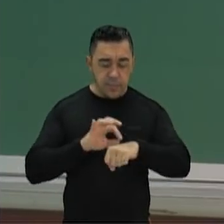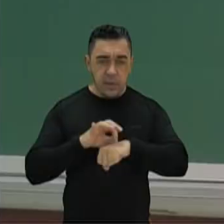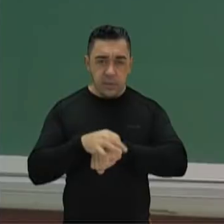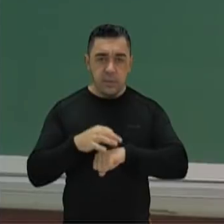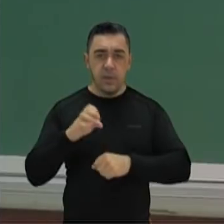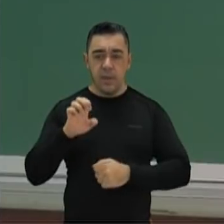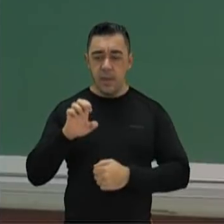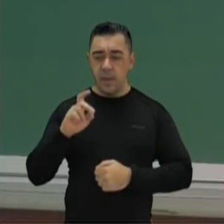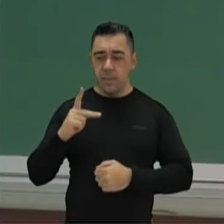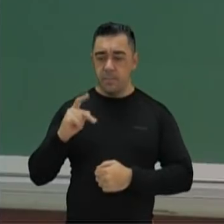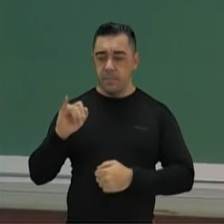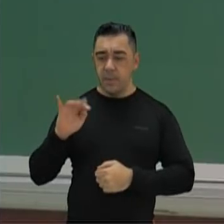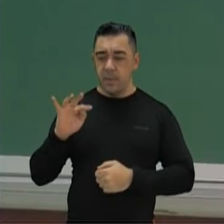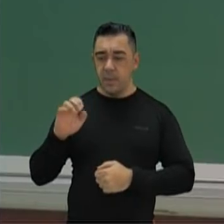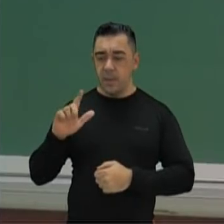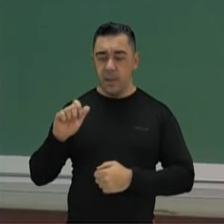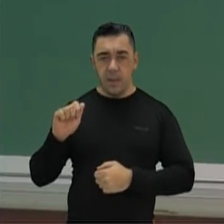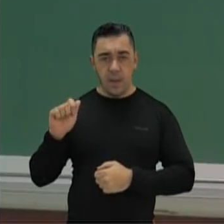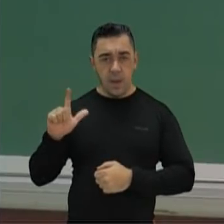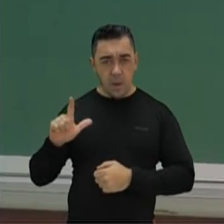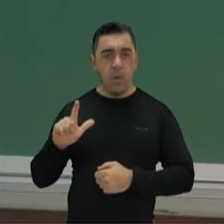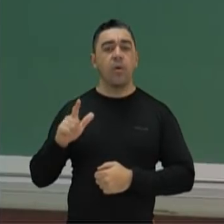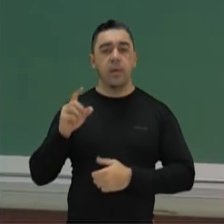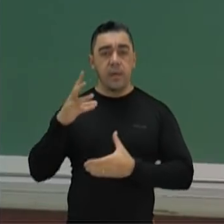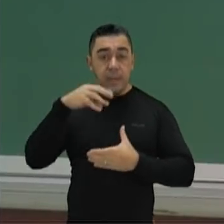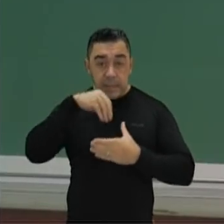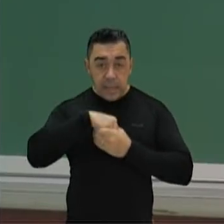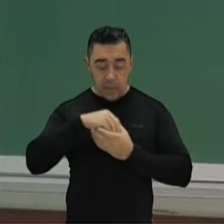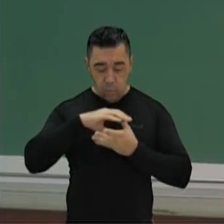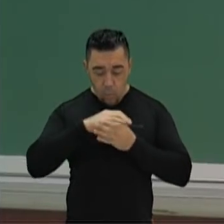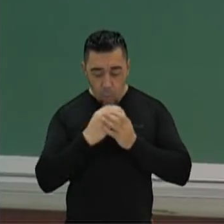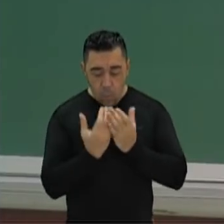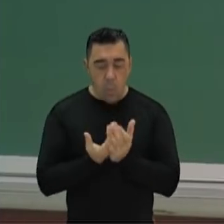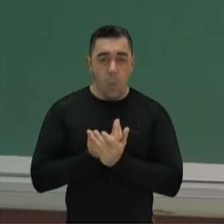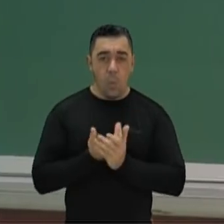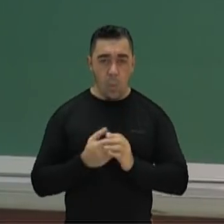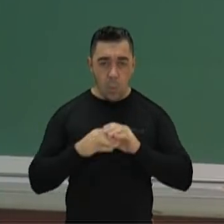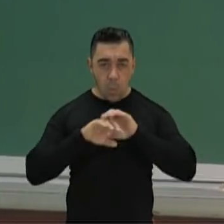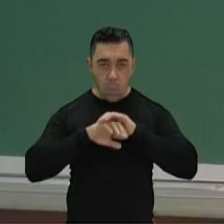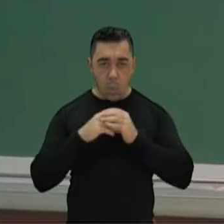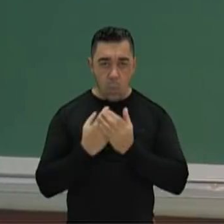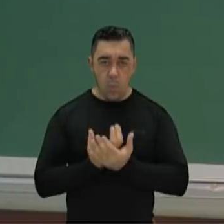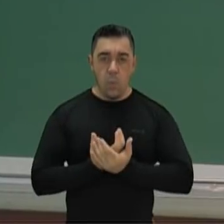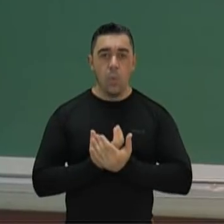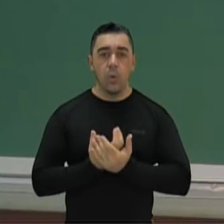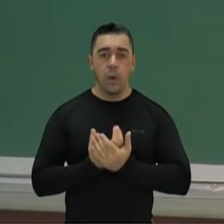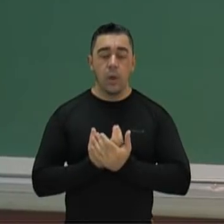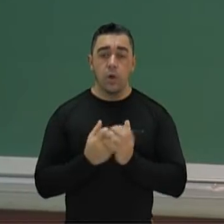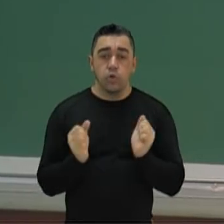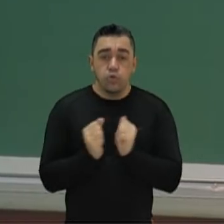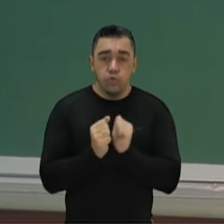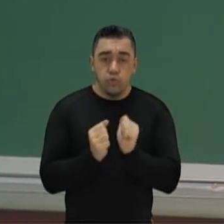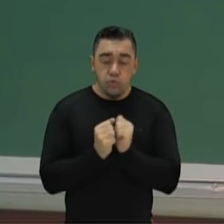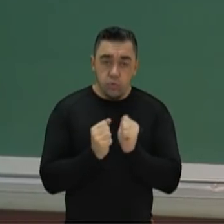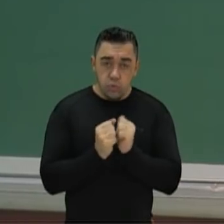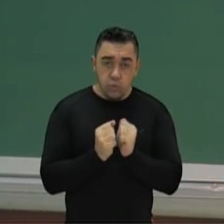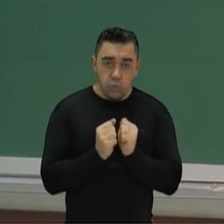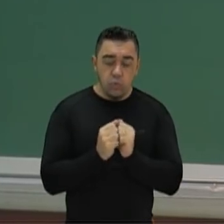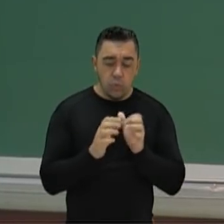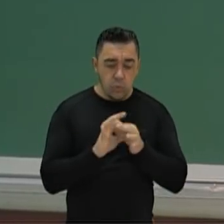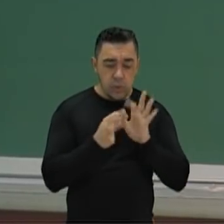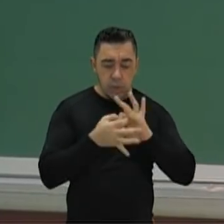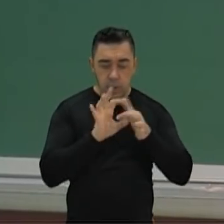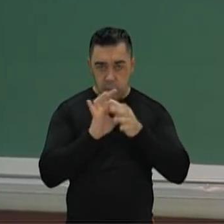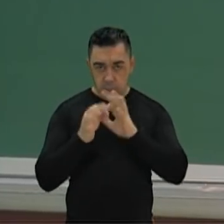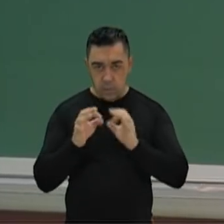que reveste o estômago. E quando esses tecidos se juntam, eles formam um órgão. Só que o órgão sozinho também